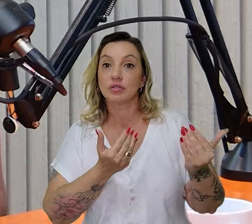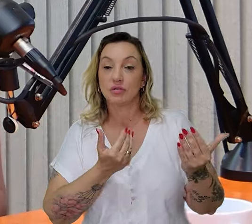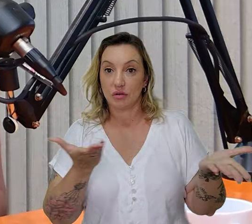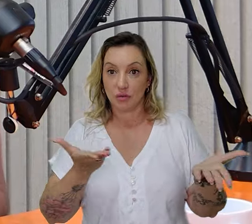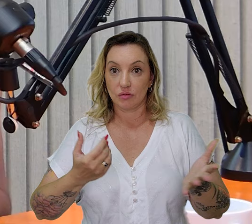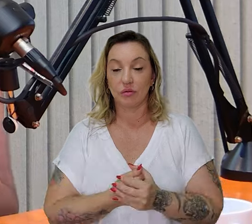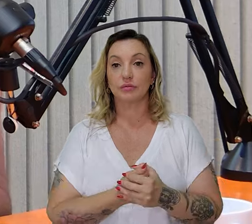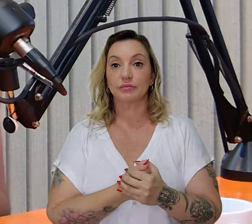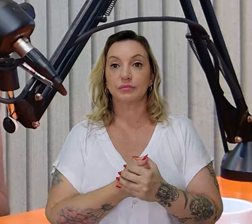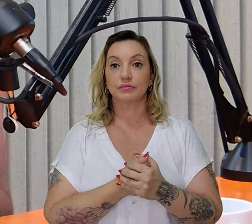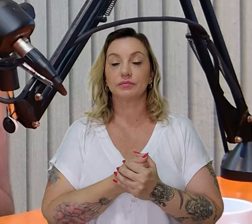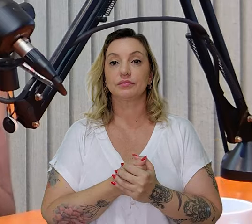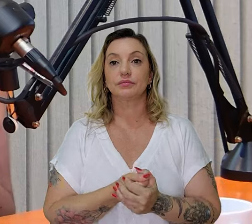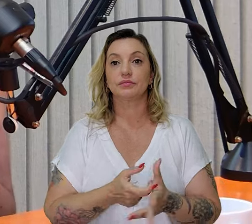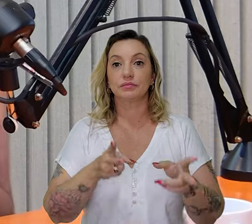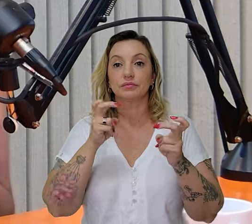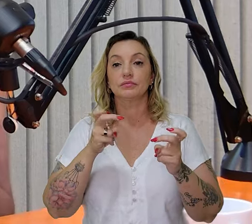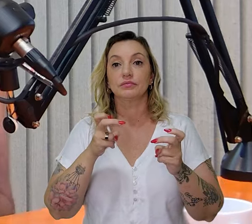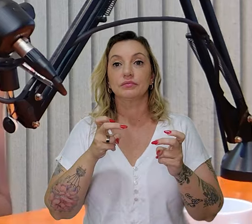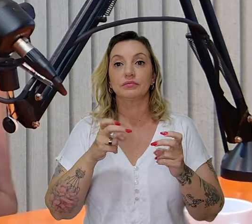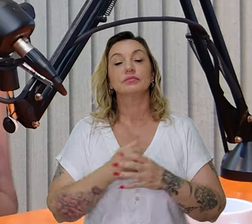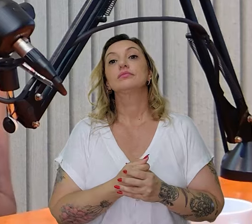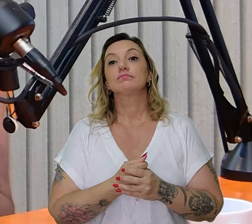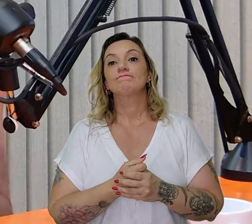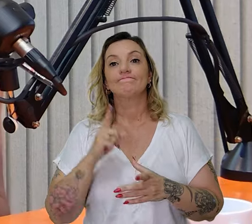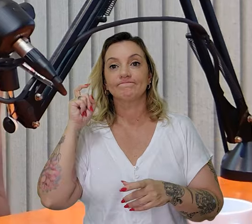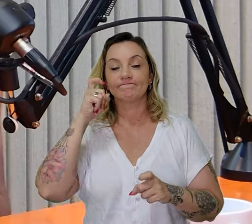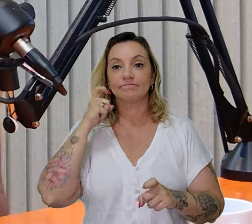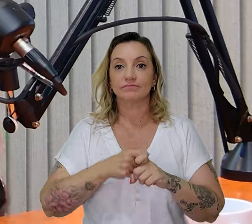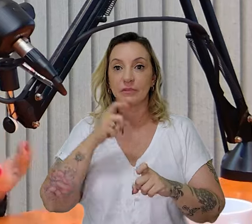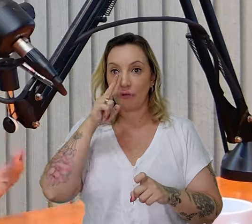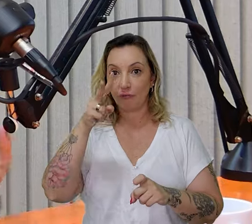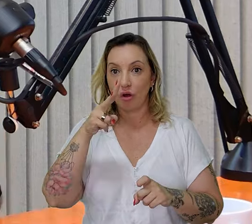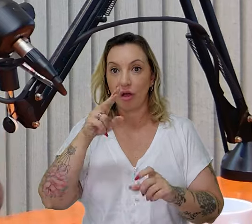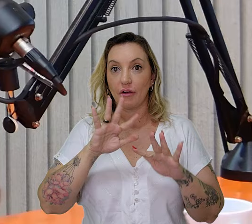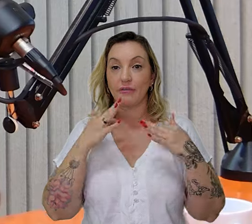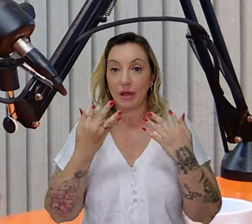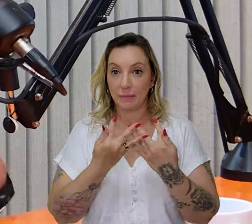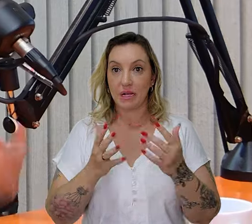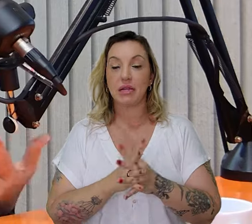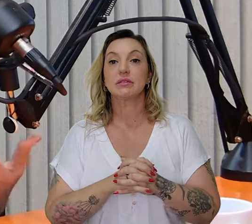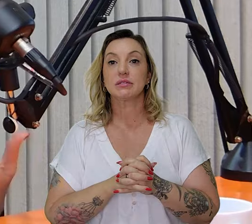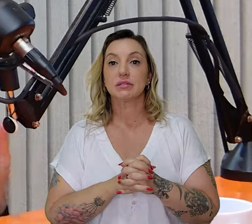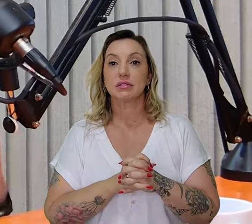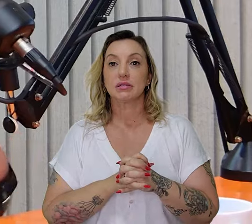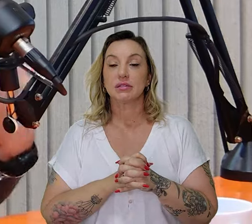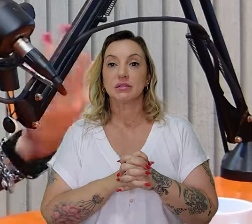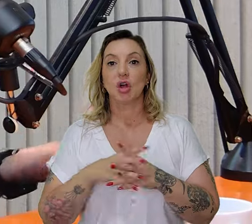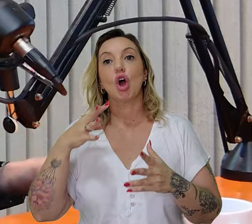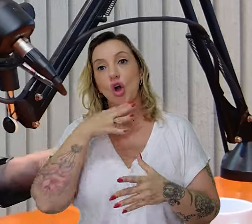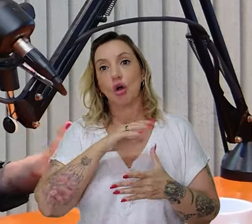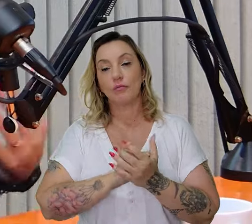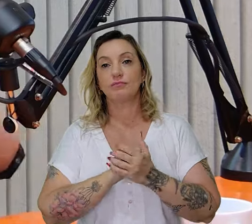eu vejo ainda uma marra muito forte das famílias Hum tá que é lógico que você se preocupa né do que que